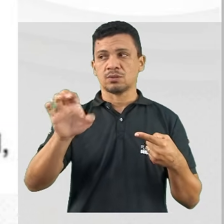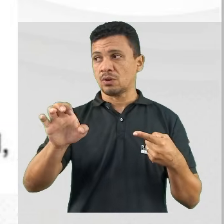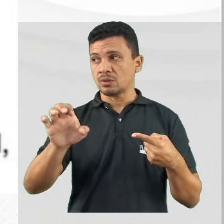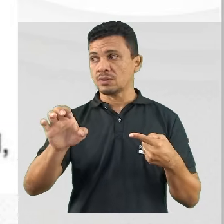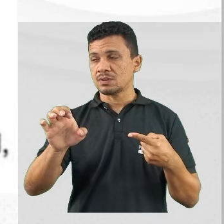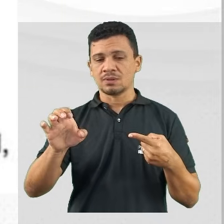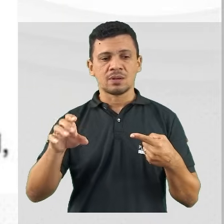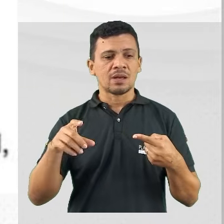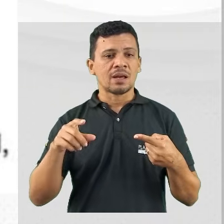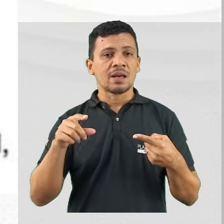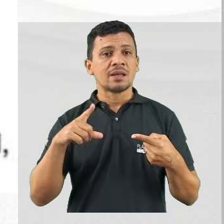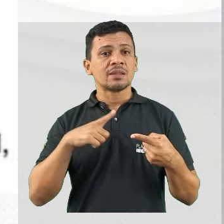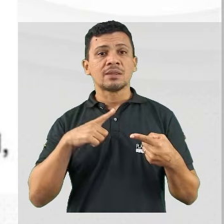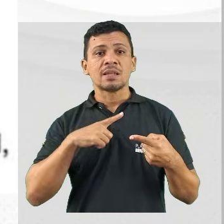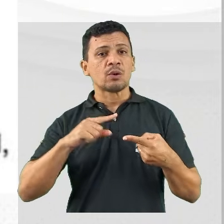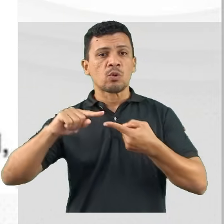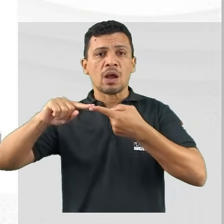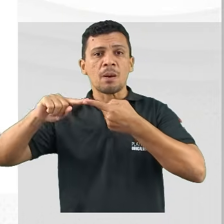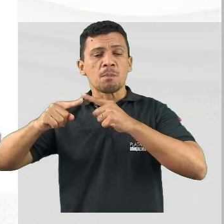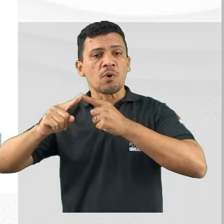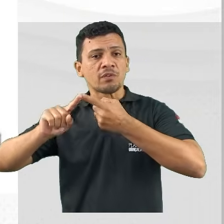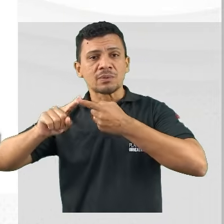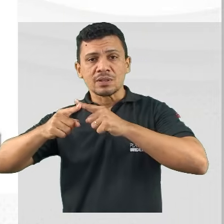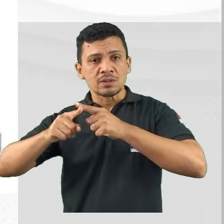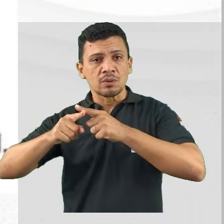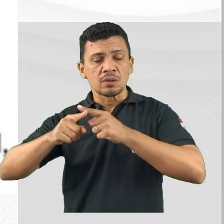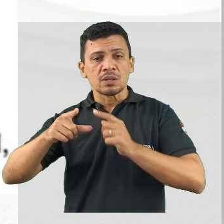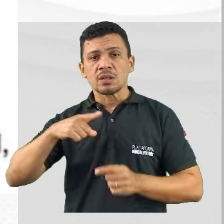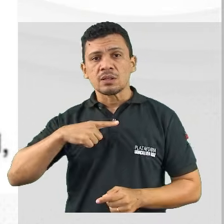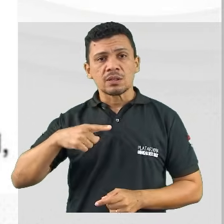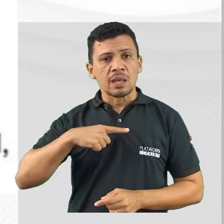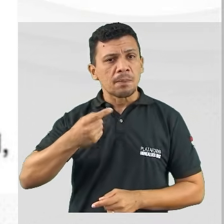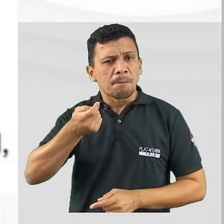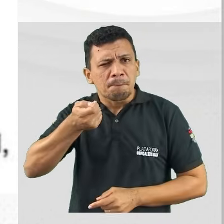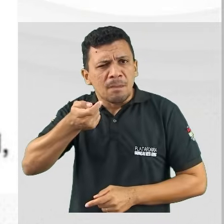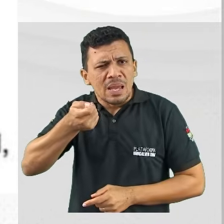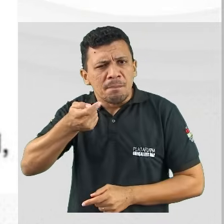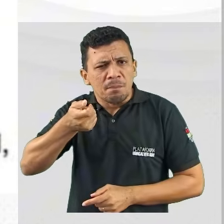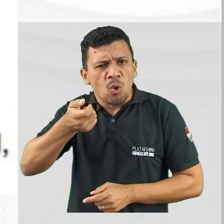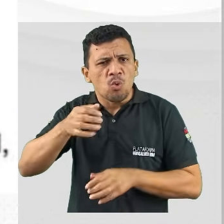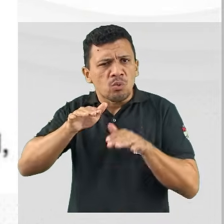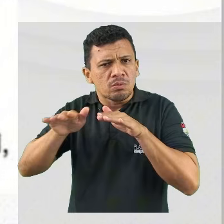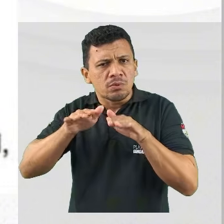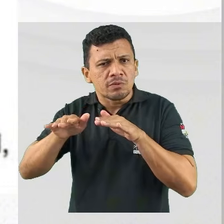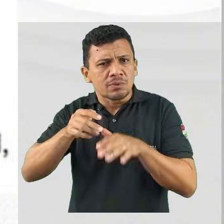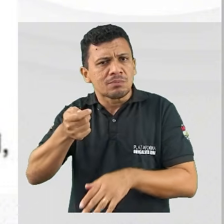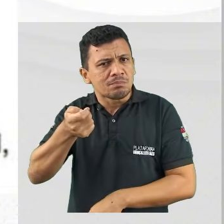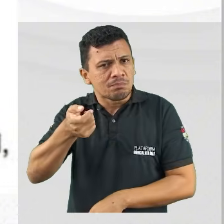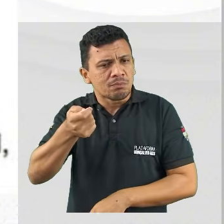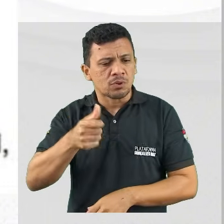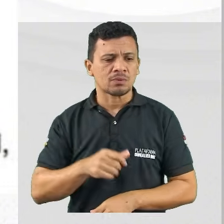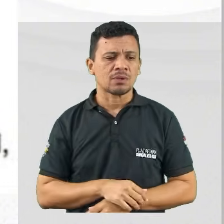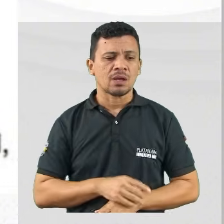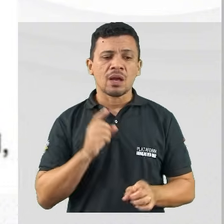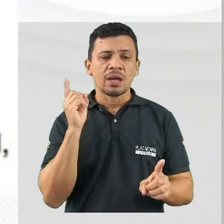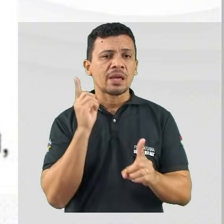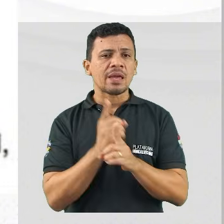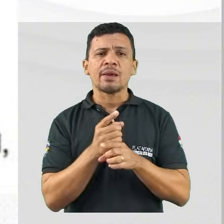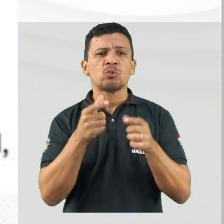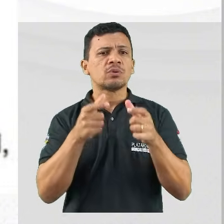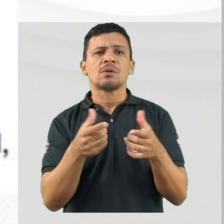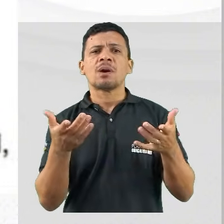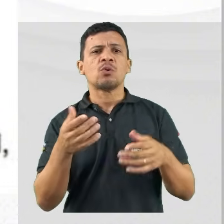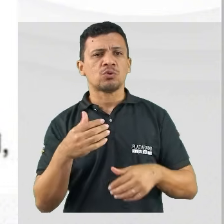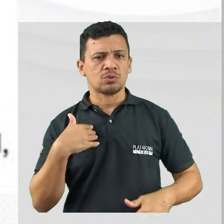e imóvel, ou seja, ela não tem todo esse movimento. E onde nós encontramos essa